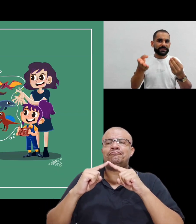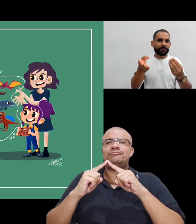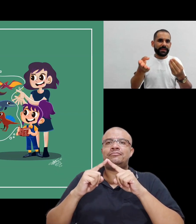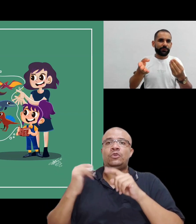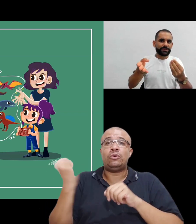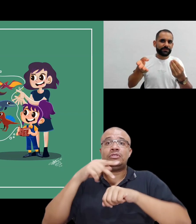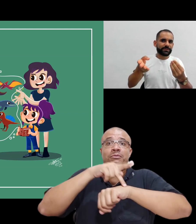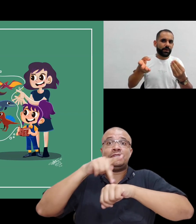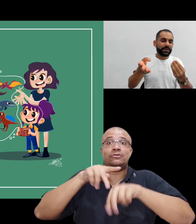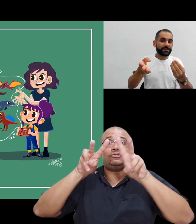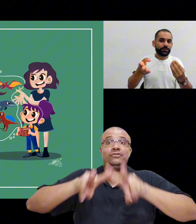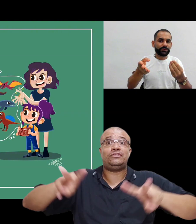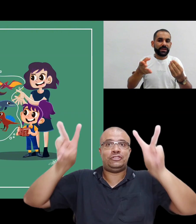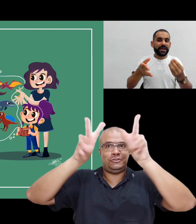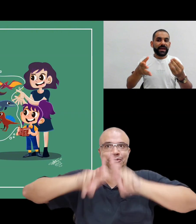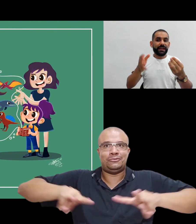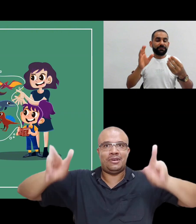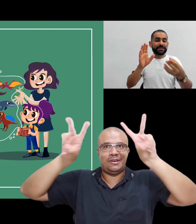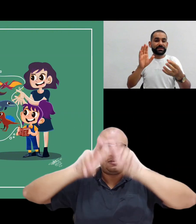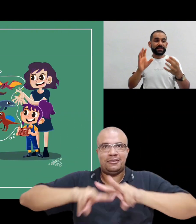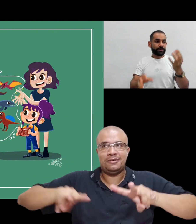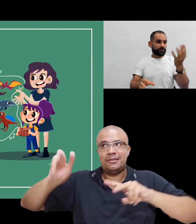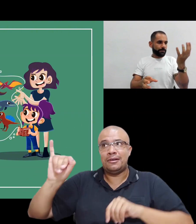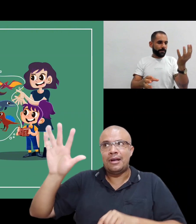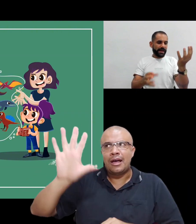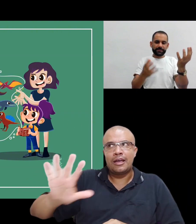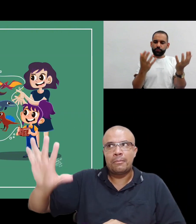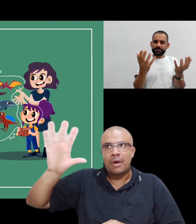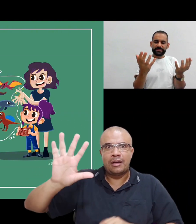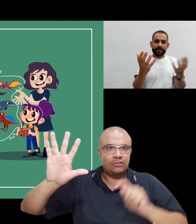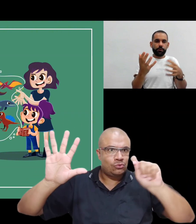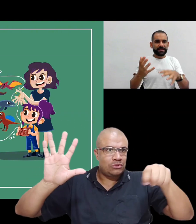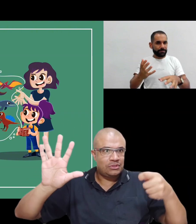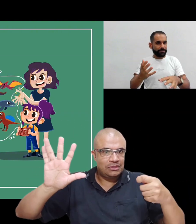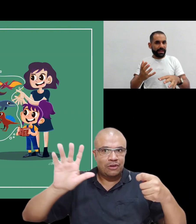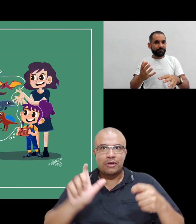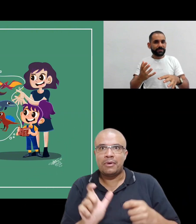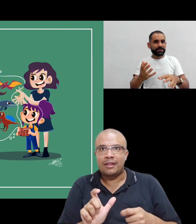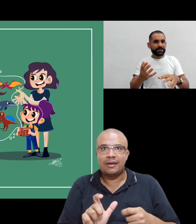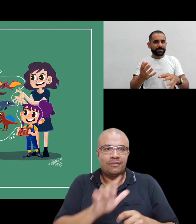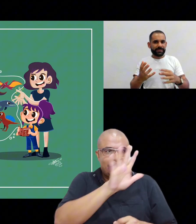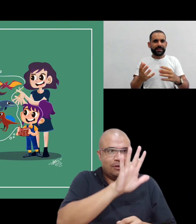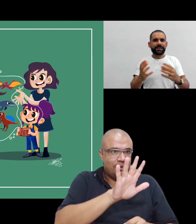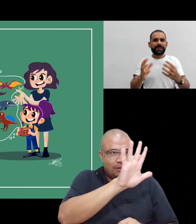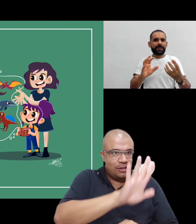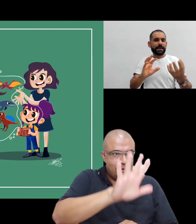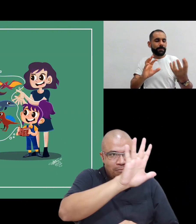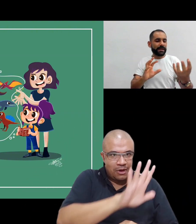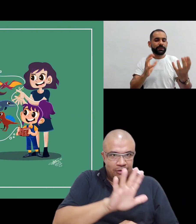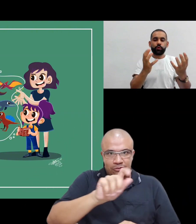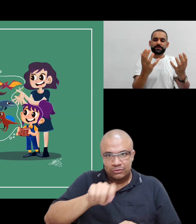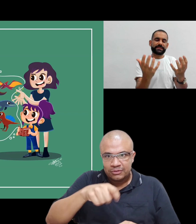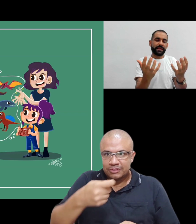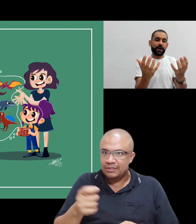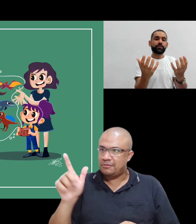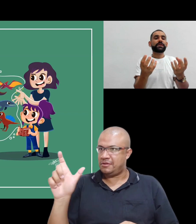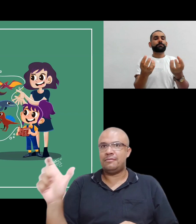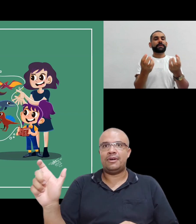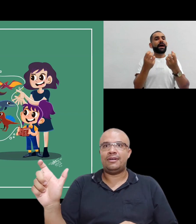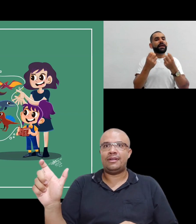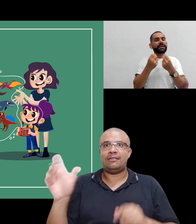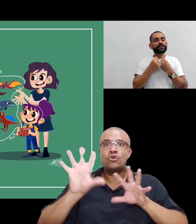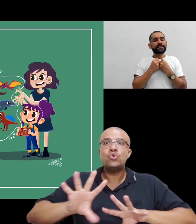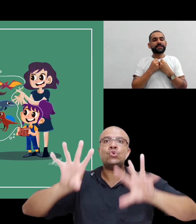a importância da pedagogia visual aí de novo. Ela faz a associação da imagem com o sinal mais a palavra, né? A imagem com o